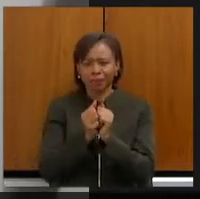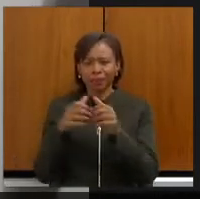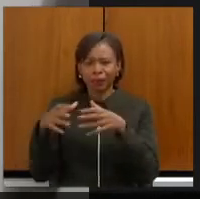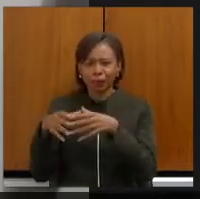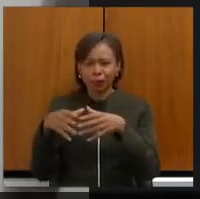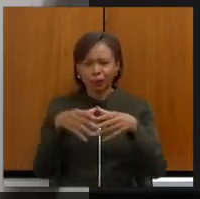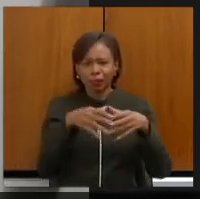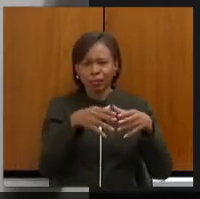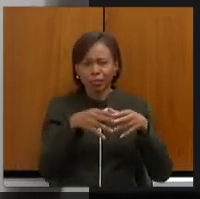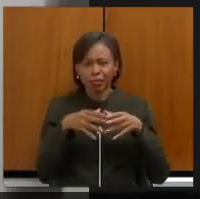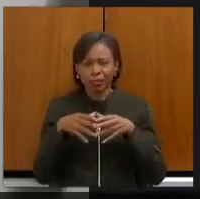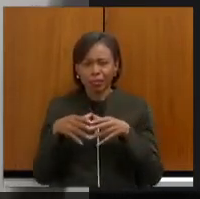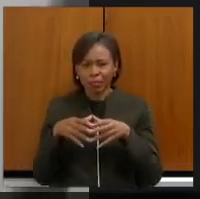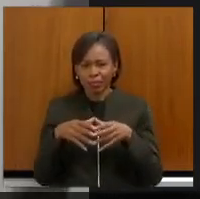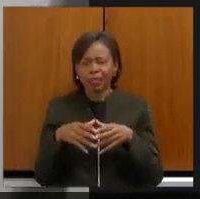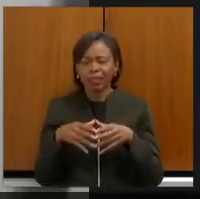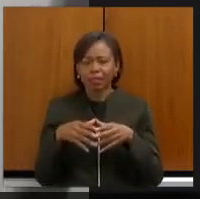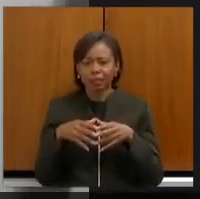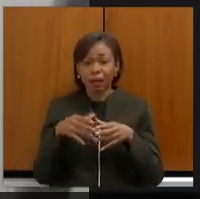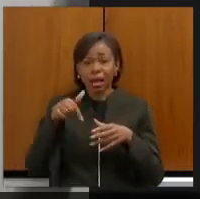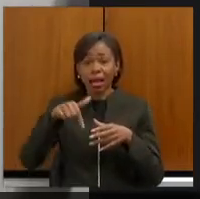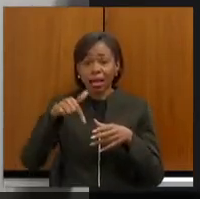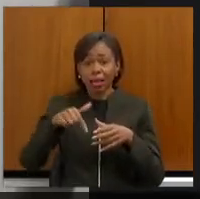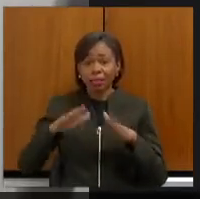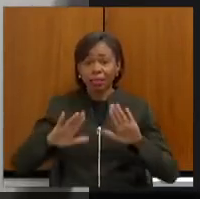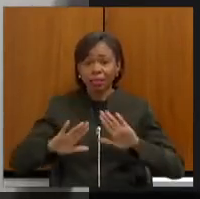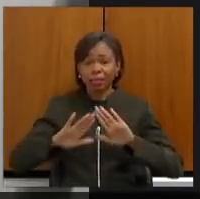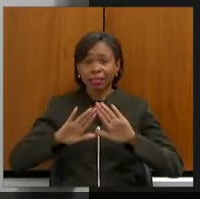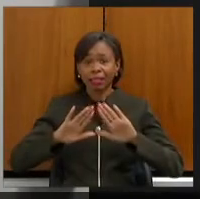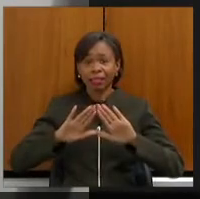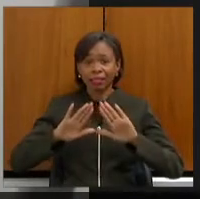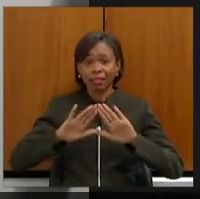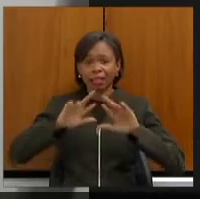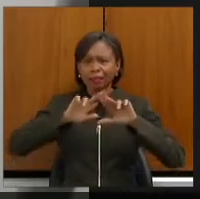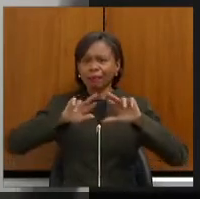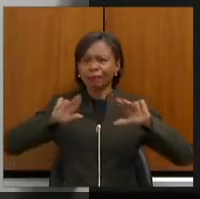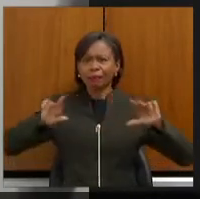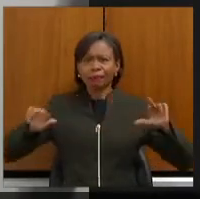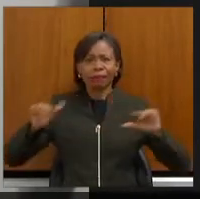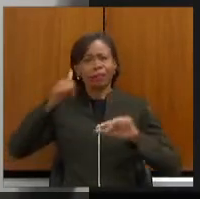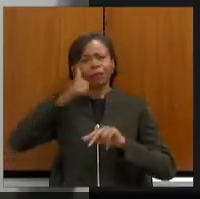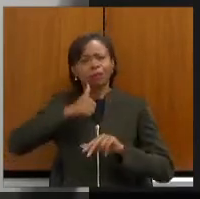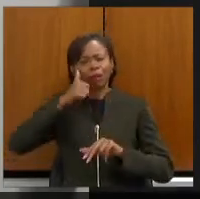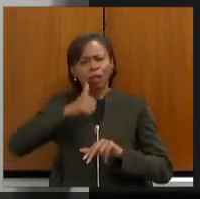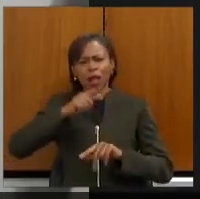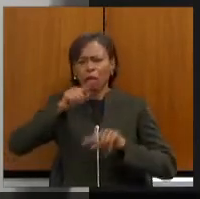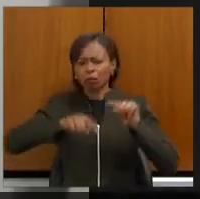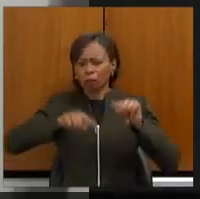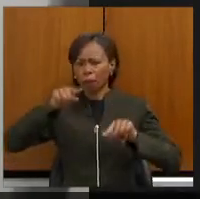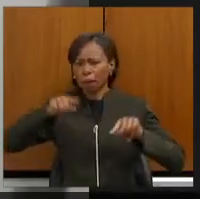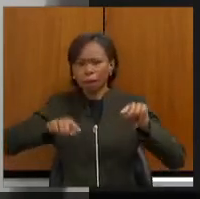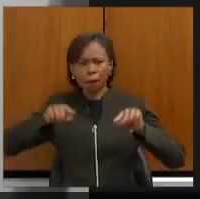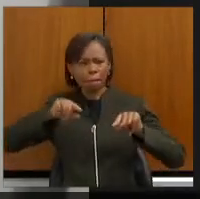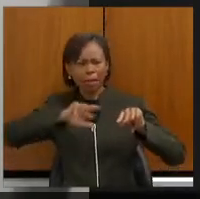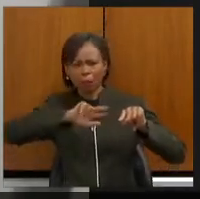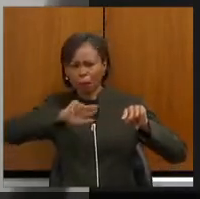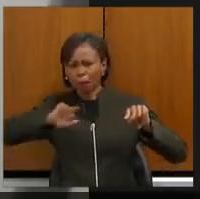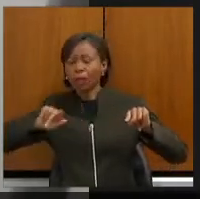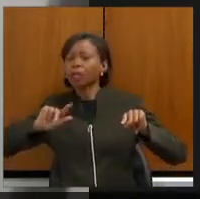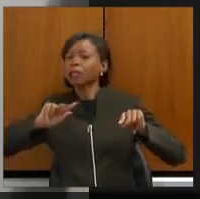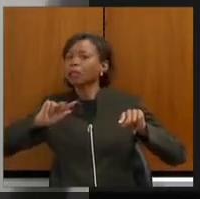ver essa casa lotada de mulheres Essa pluralidade é muito importante muito